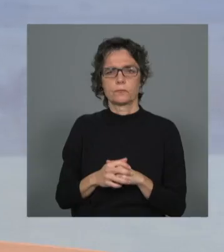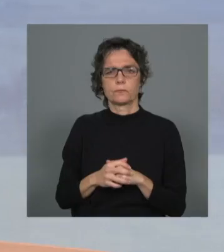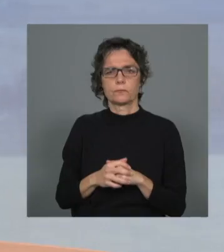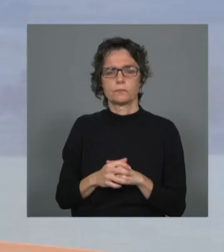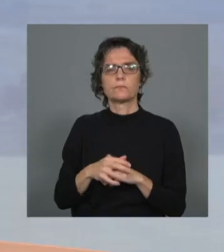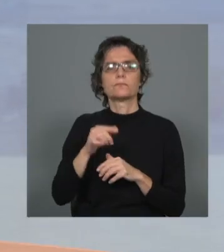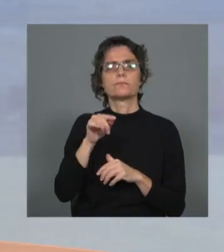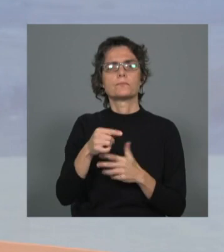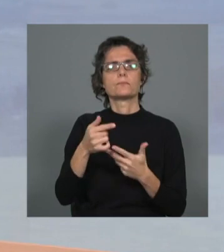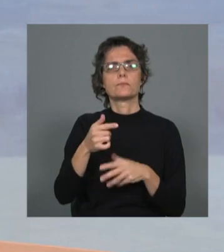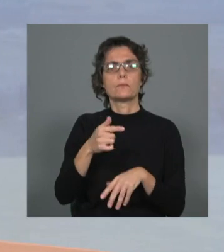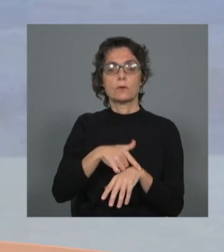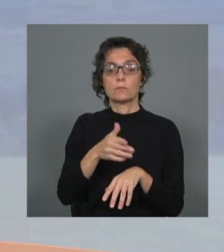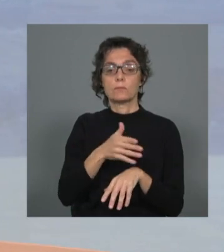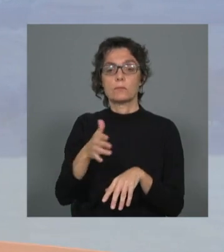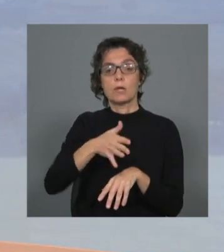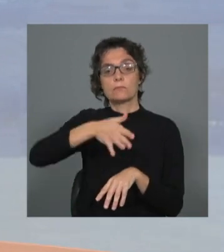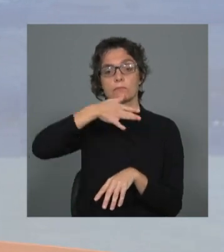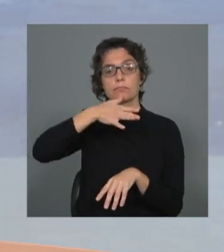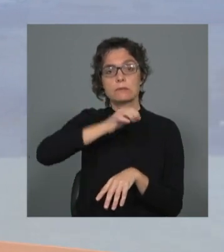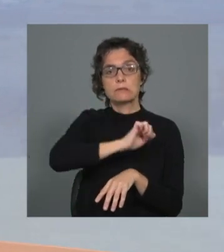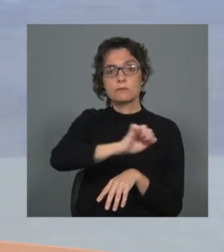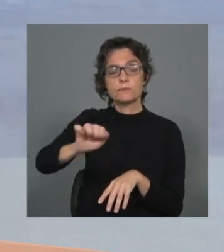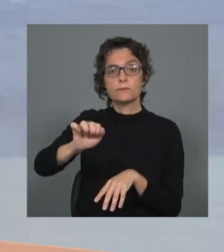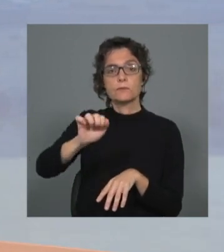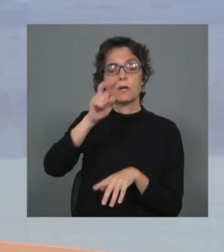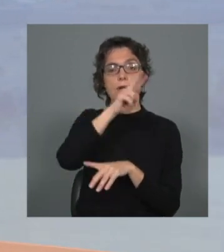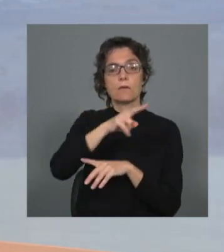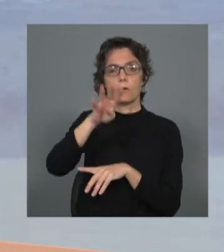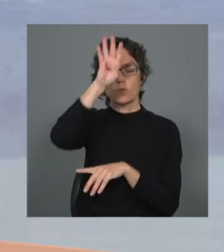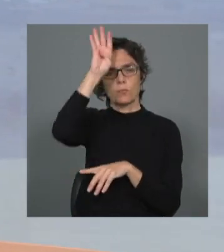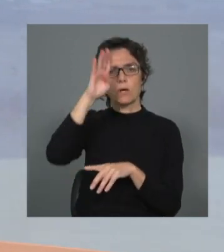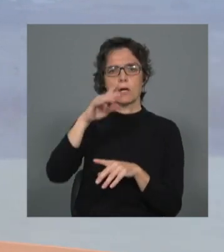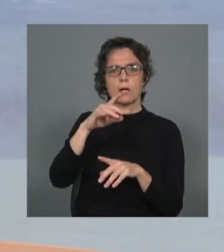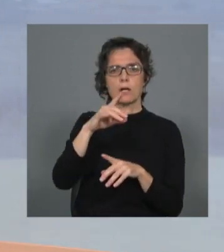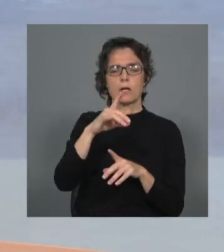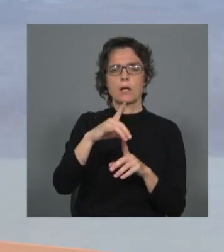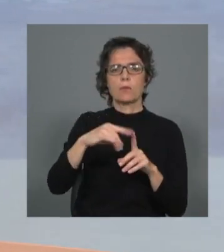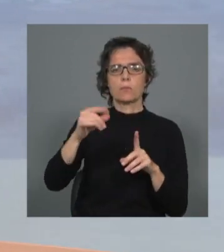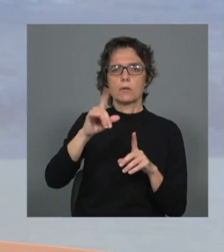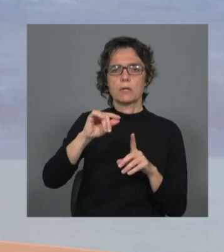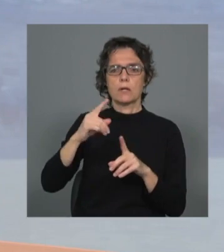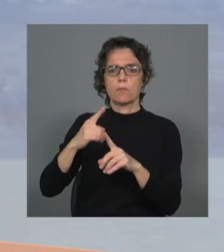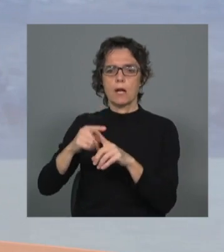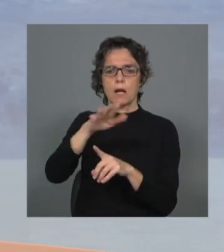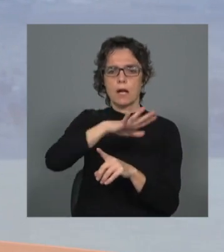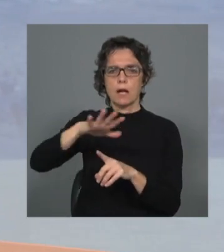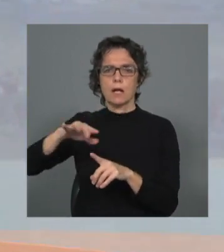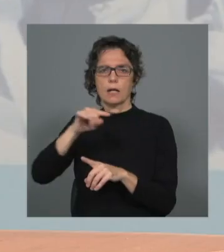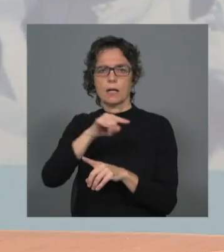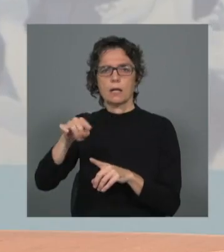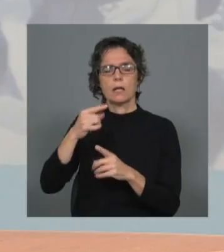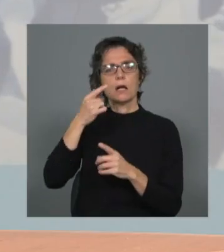Os momentos e as mensagens que fazem a história da visita do Papa Francisco ao Chipre e à Grécia, que agora queremos analisar com o jornalista Otávio